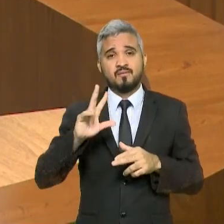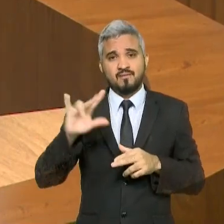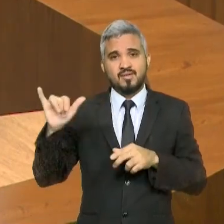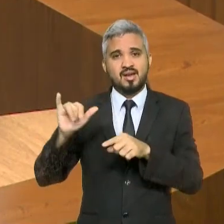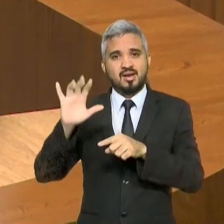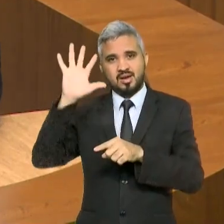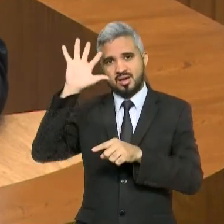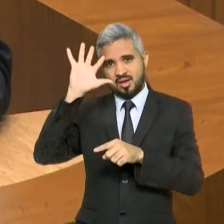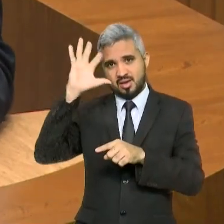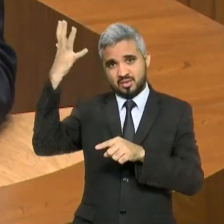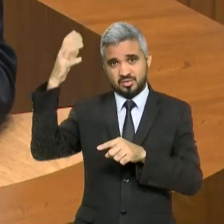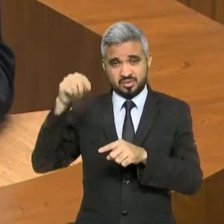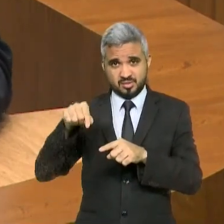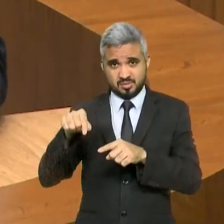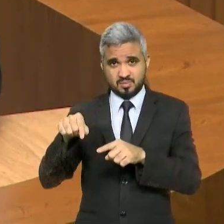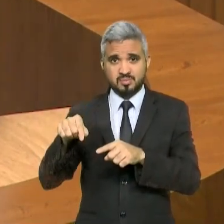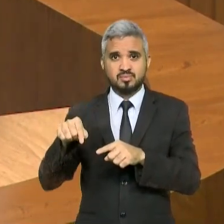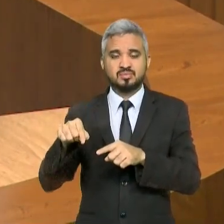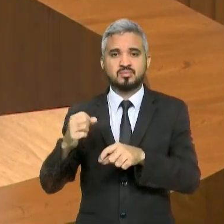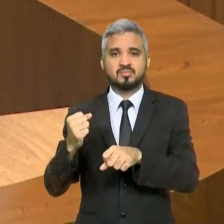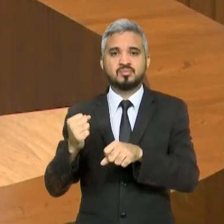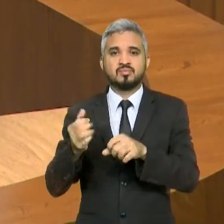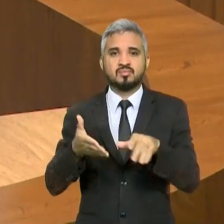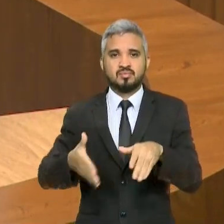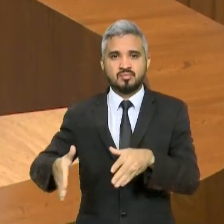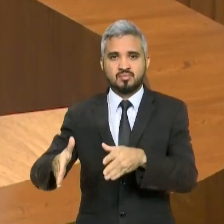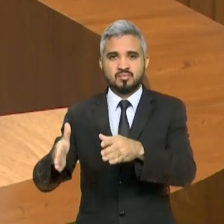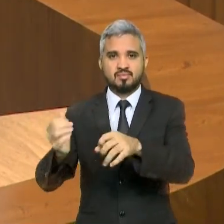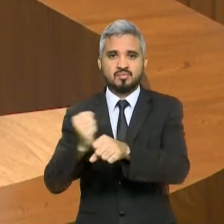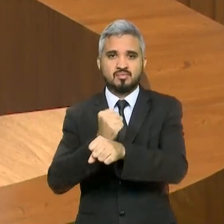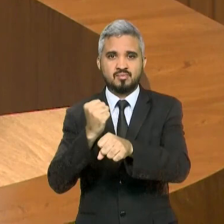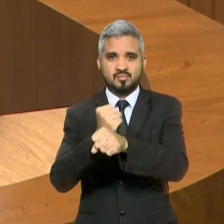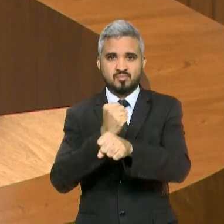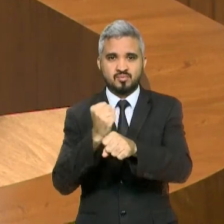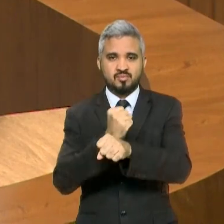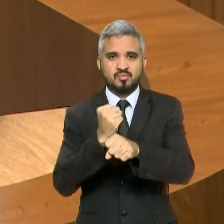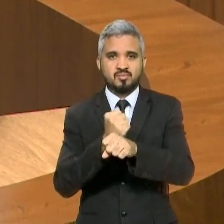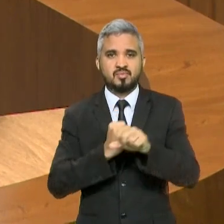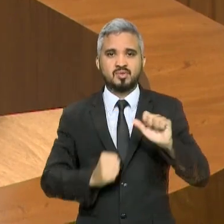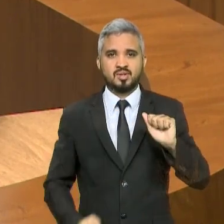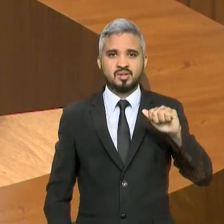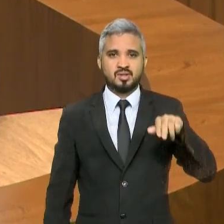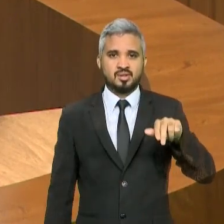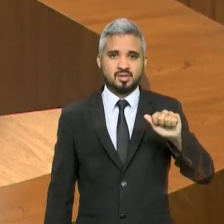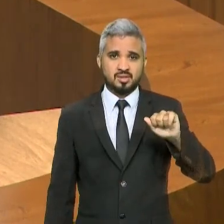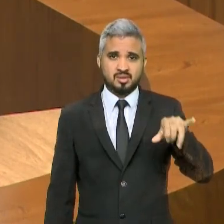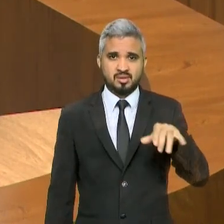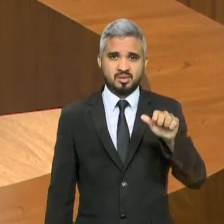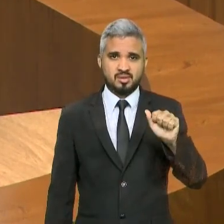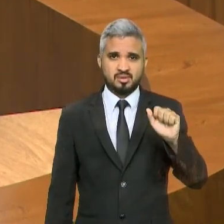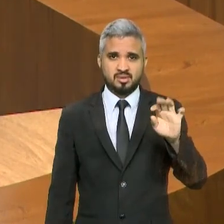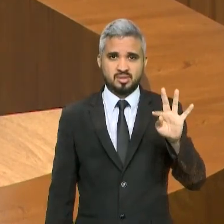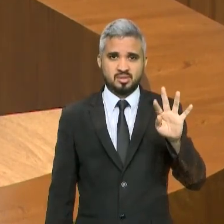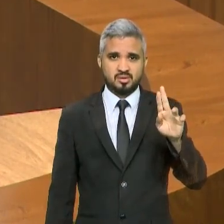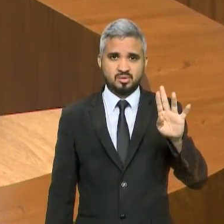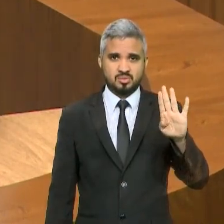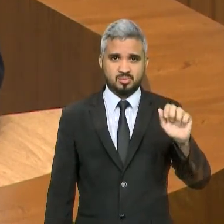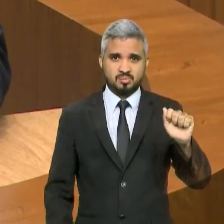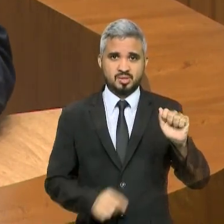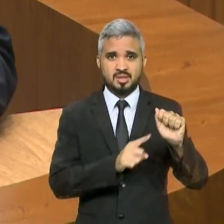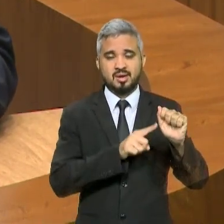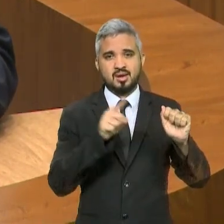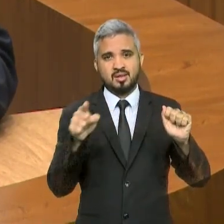região seria a construção da estrada ligando Anajatuba a Bacurituba. Não há desenvolvimento,